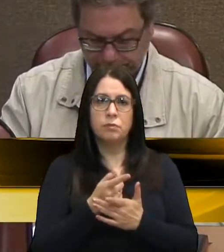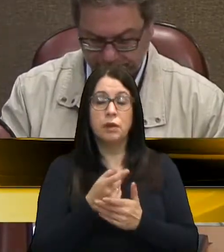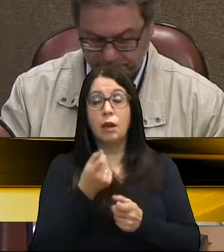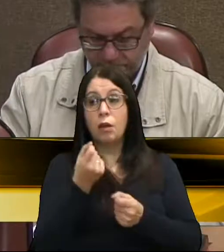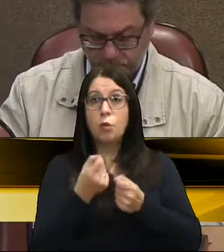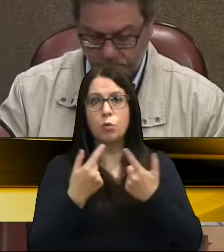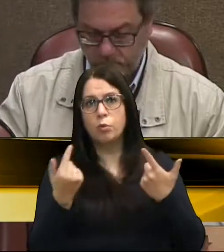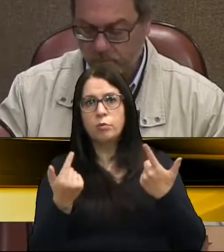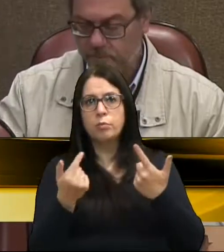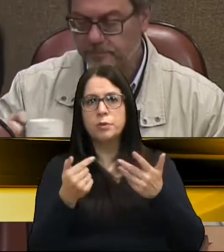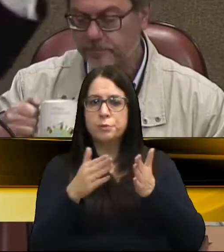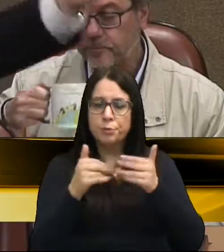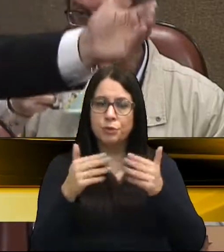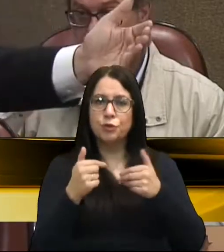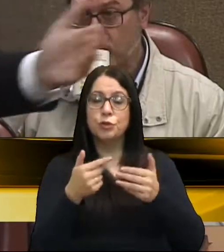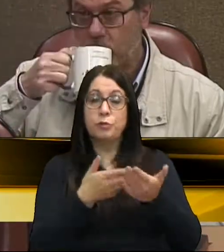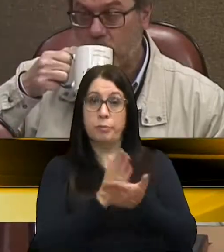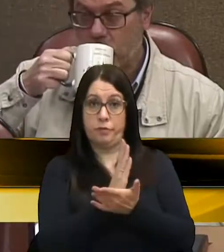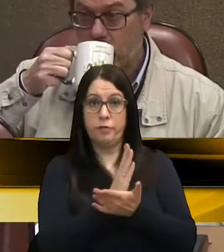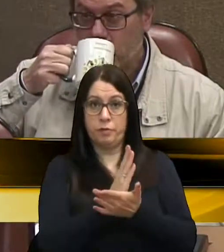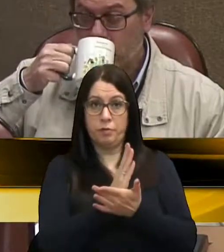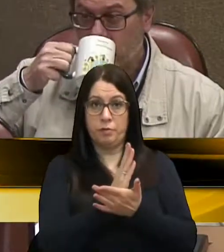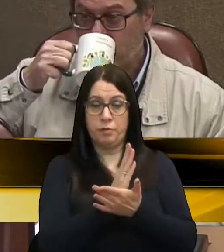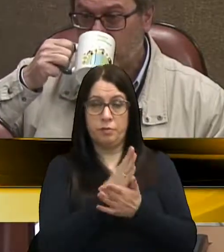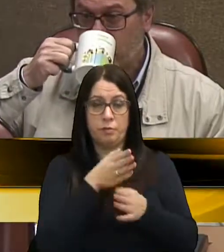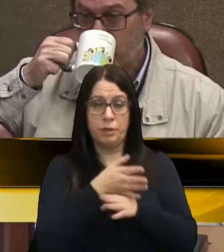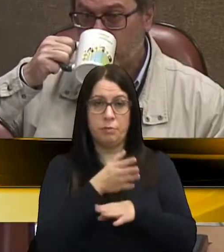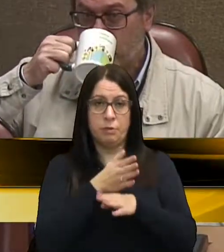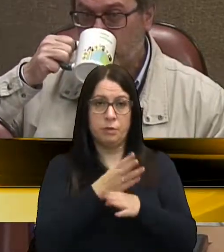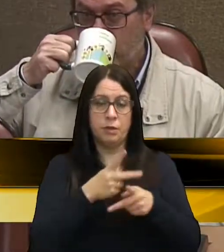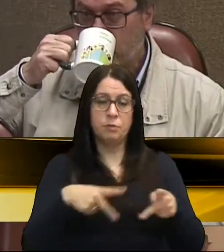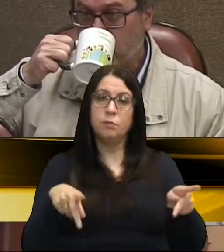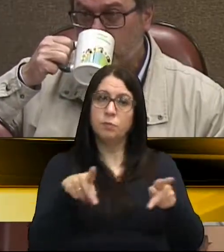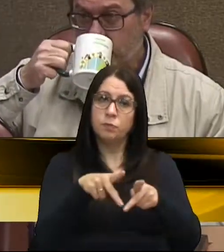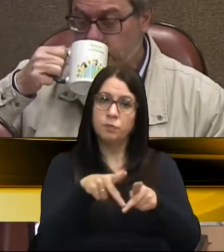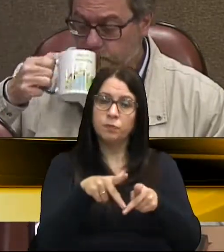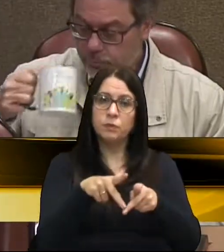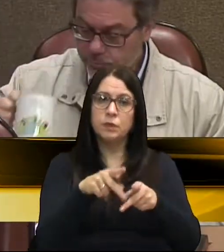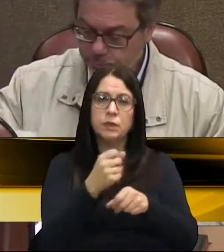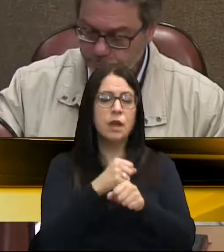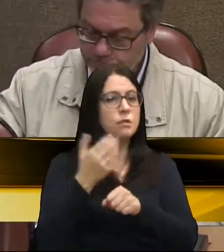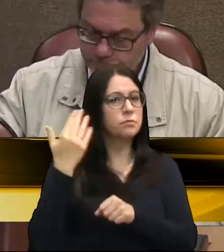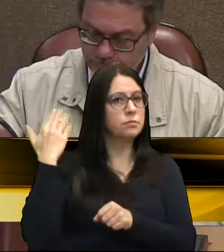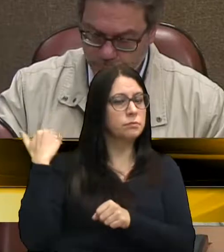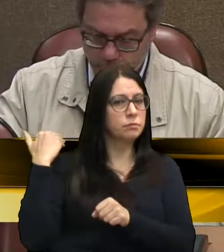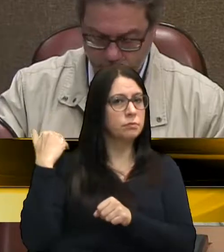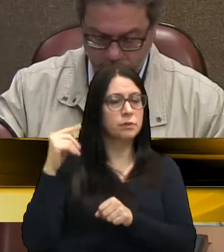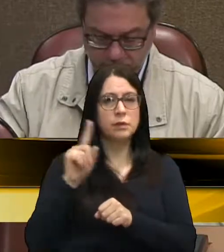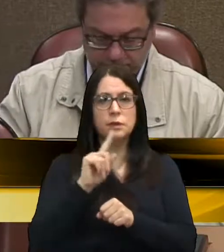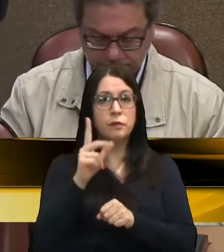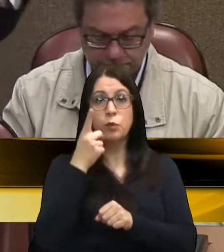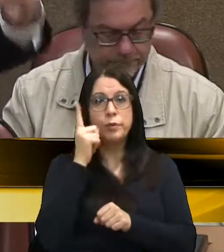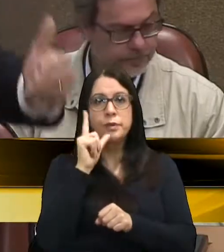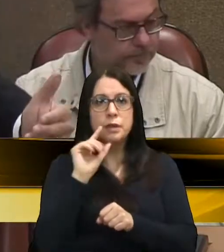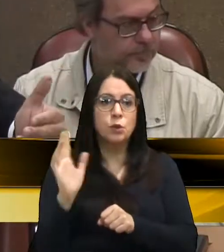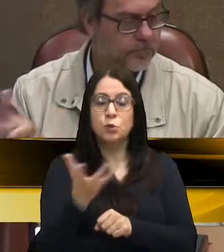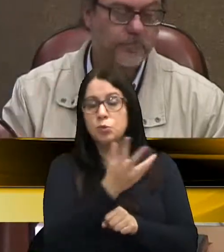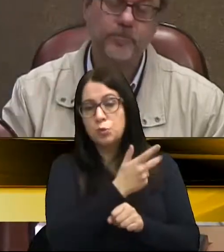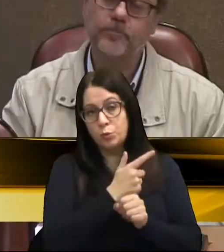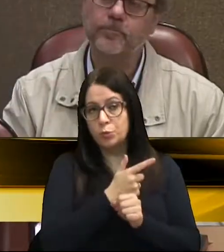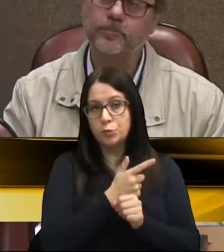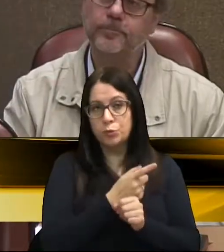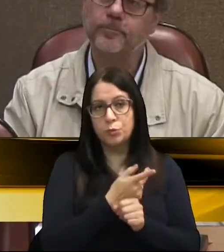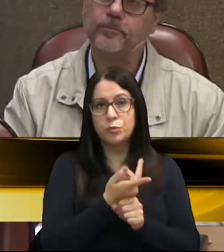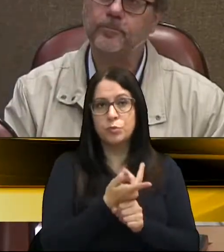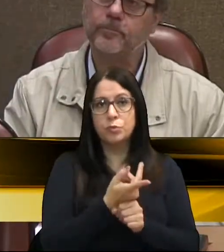algumas reivindicações aprovadas pela participação popular em anos anteriores. Não vamos conseguir contemplar tudo,